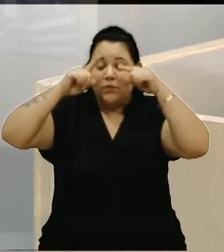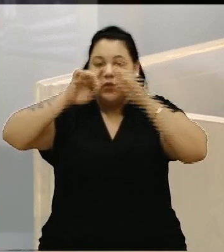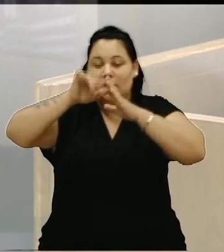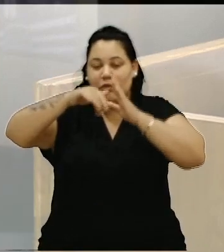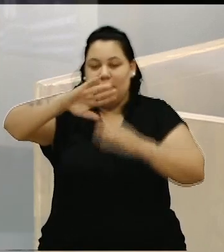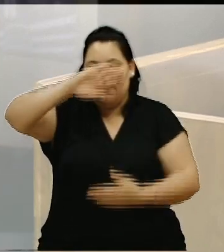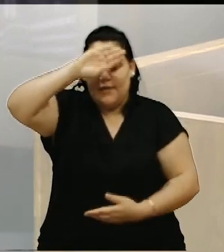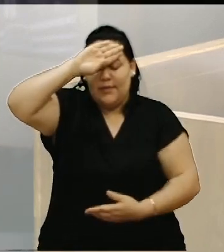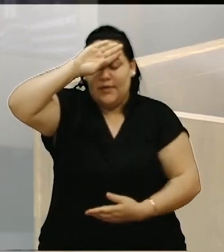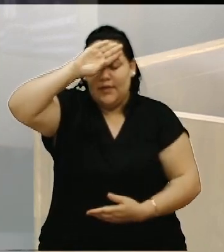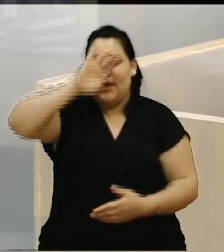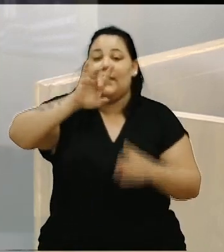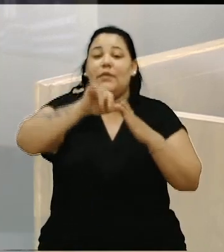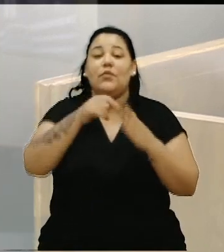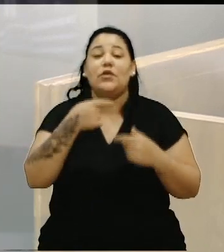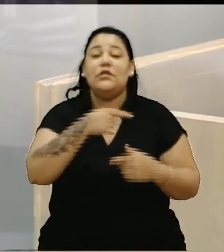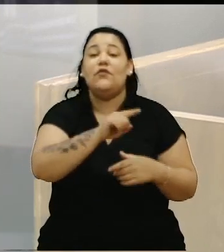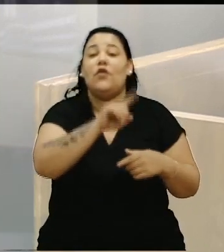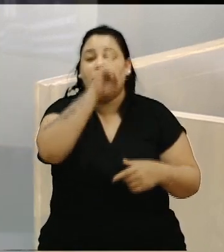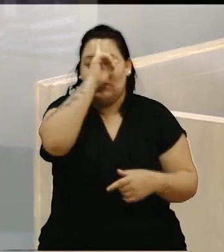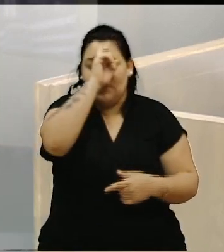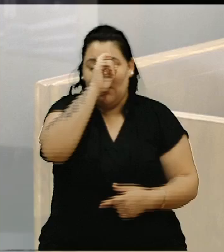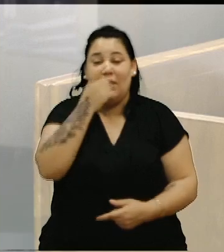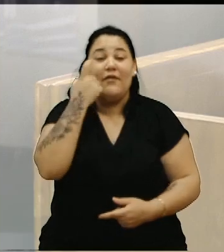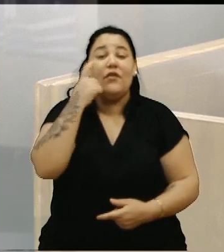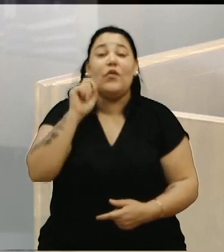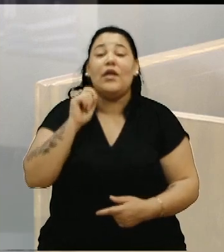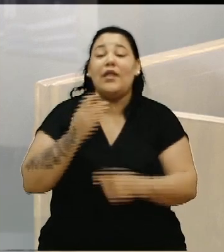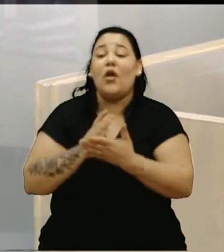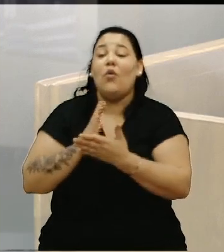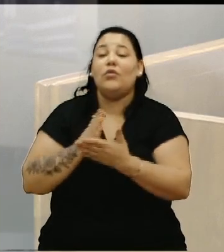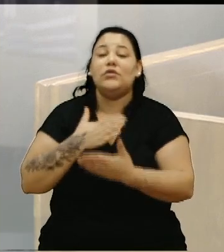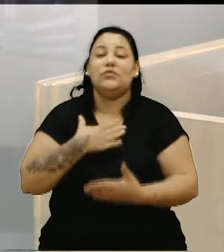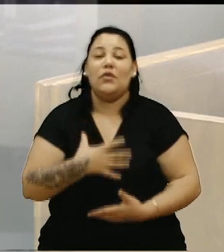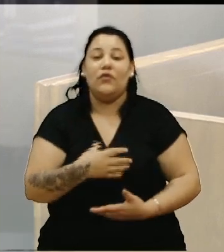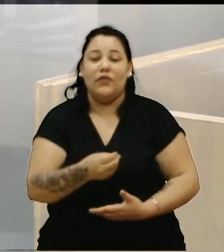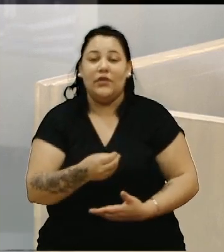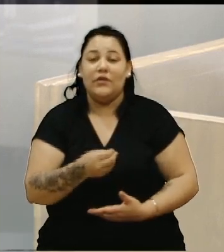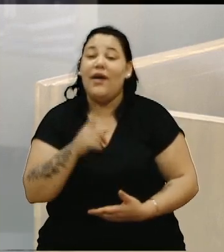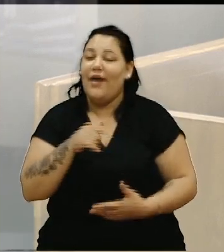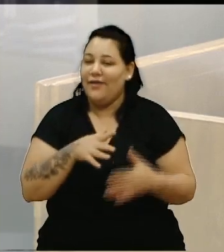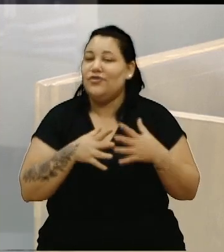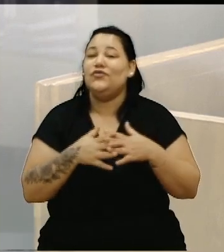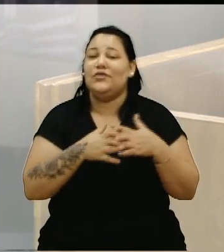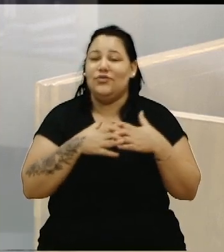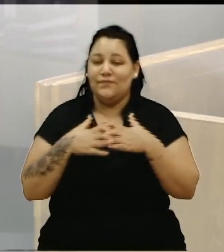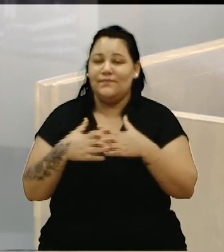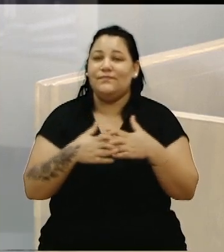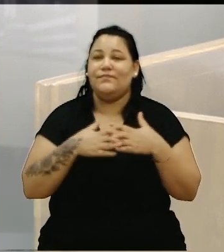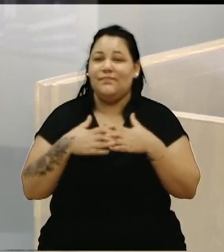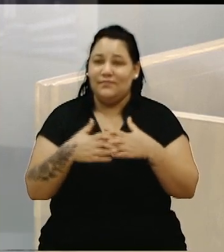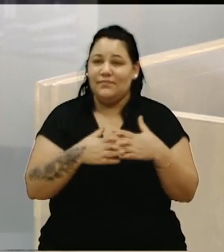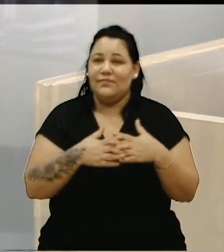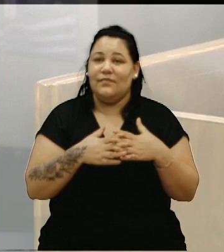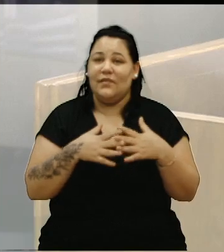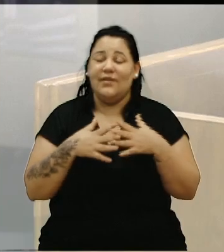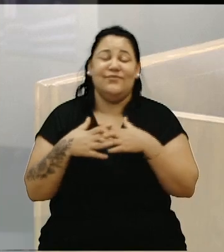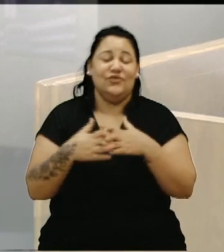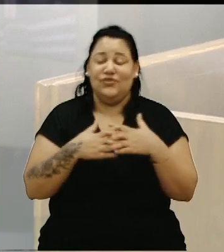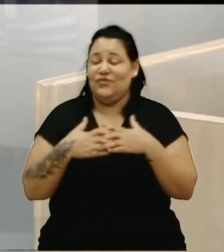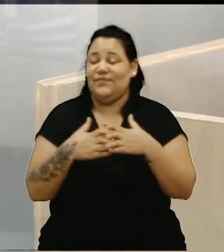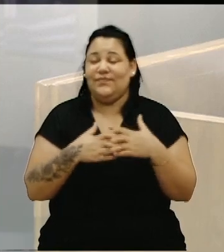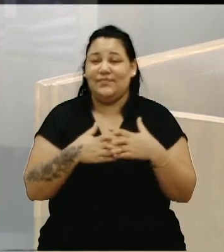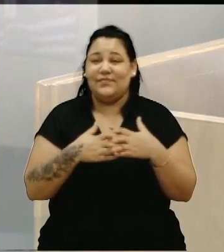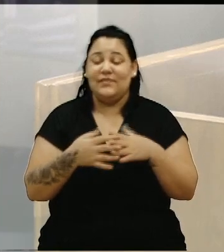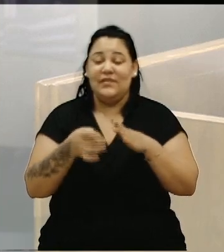vou levar para ver o que está atingindo ele. É muito complicado. É muito complicado. E antes de